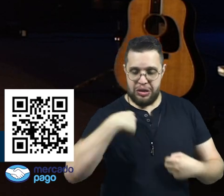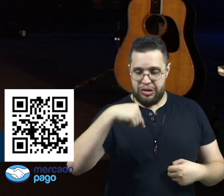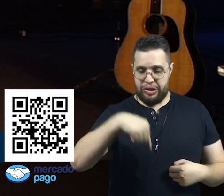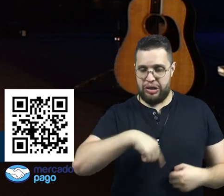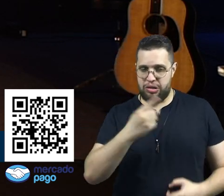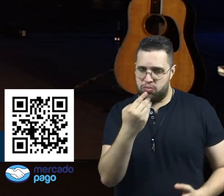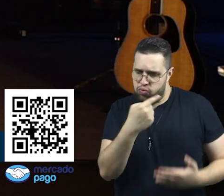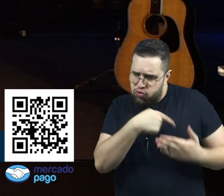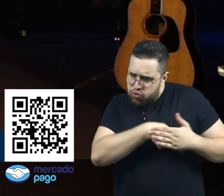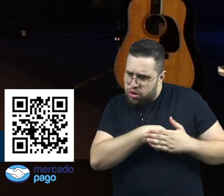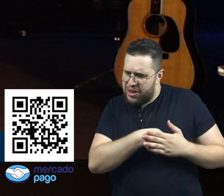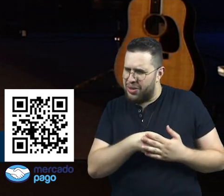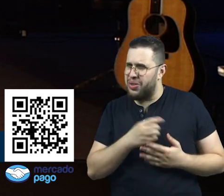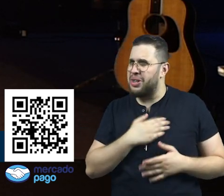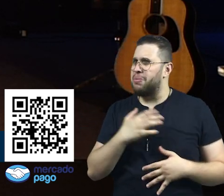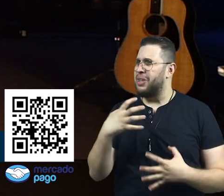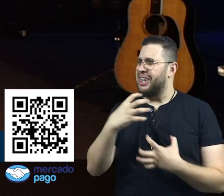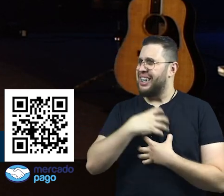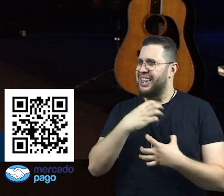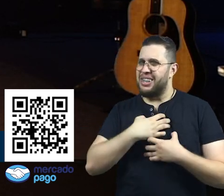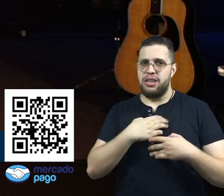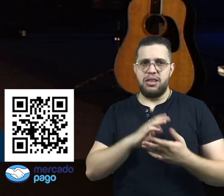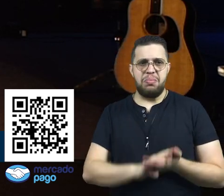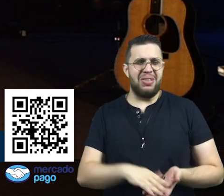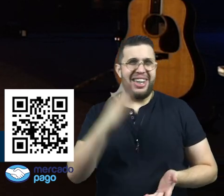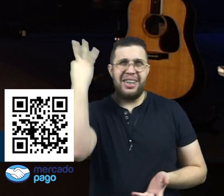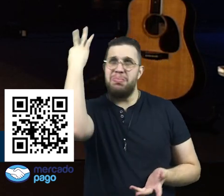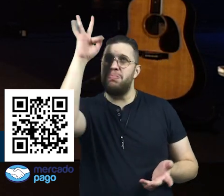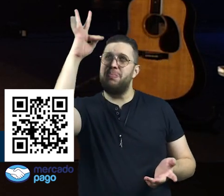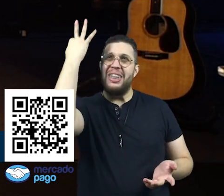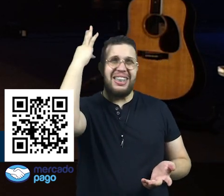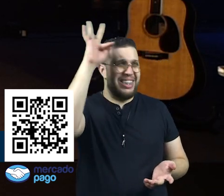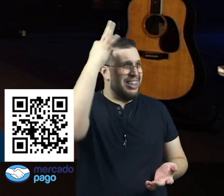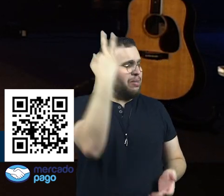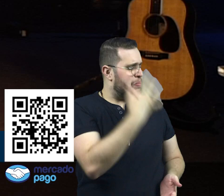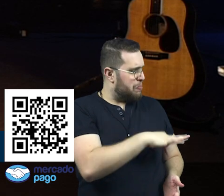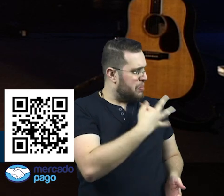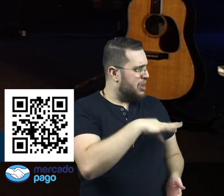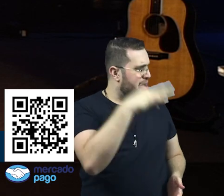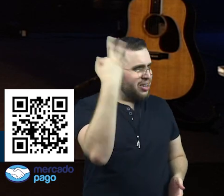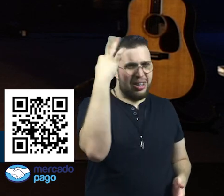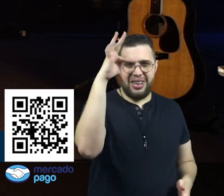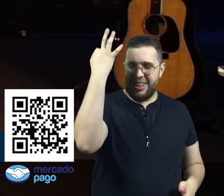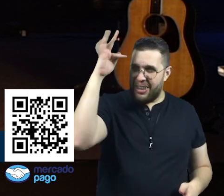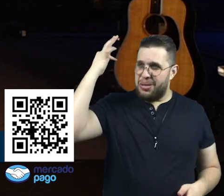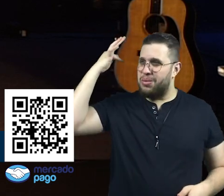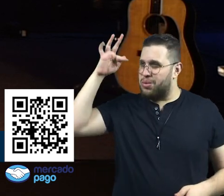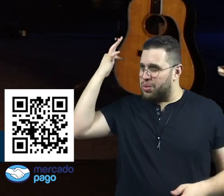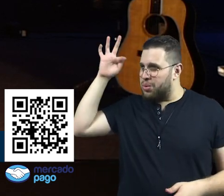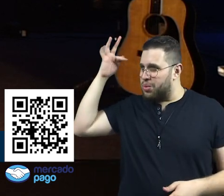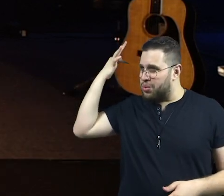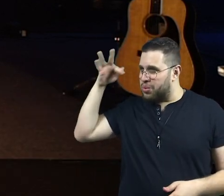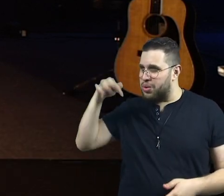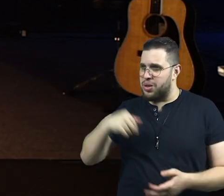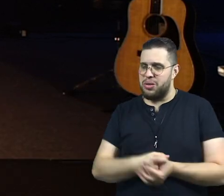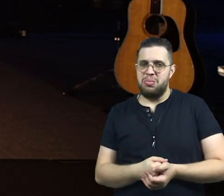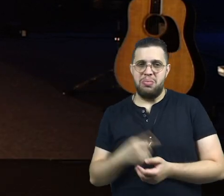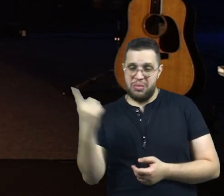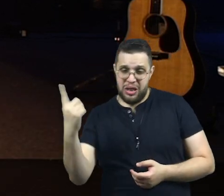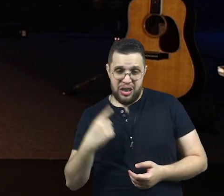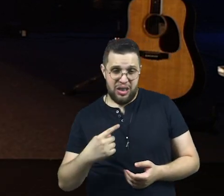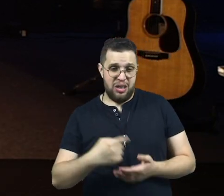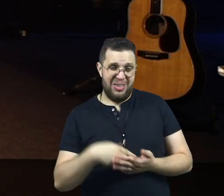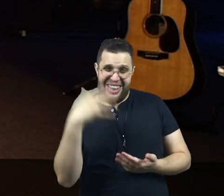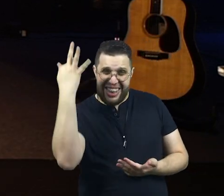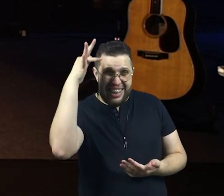você começa a sentir uma dor de cabeça, por exemplo, que há muitos anos atrás eu tenho uma sinusite que de vez em quando vem,